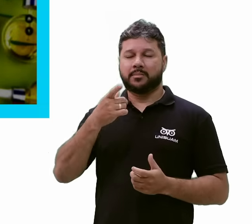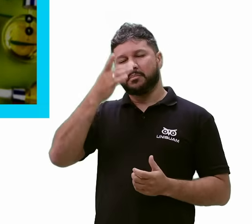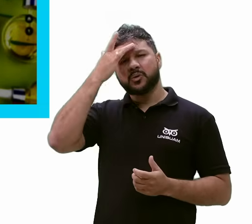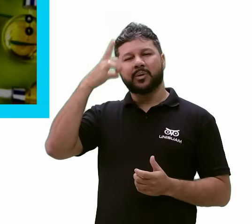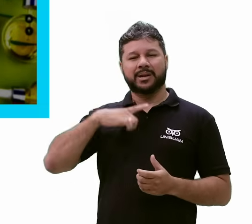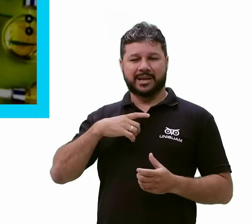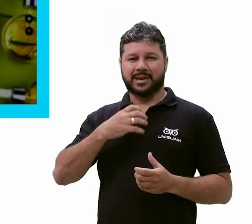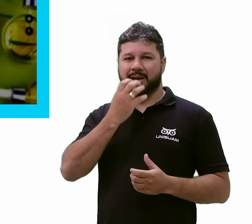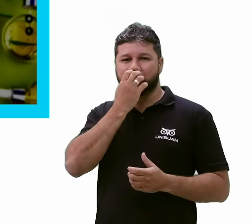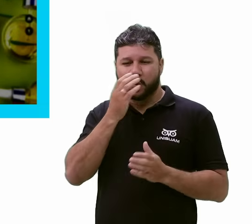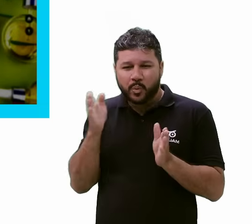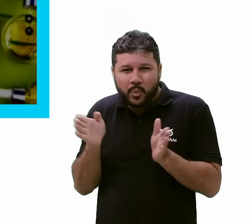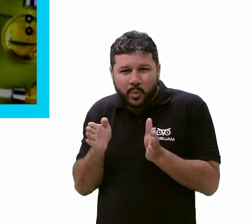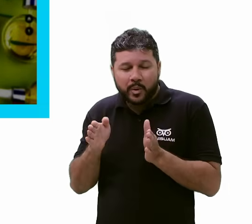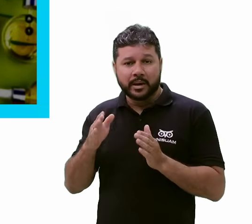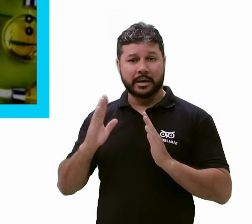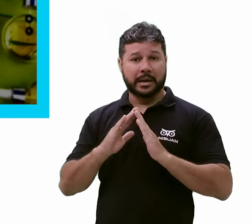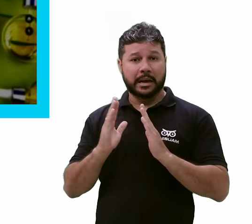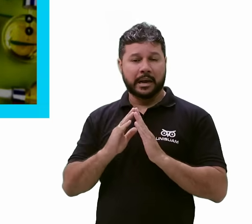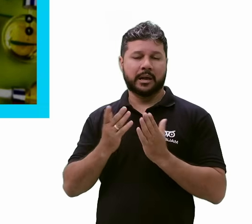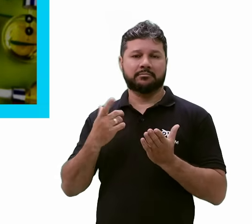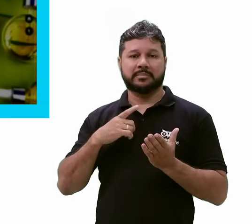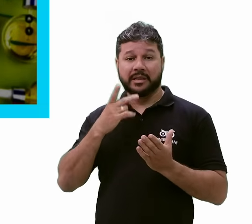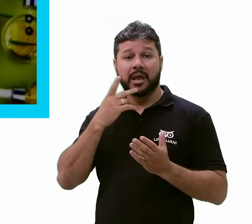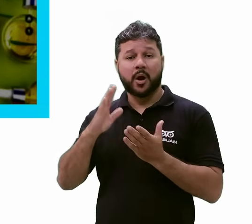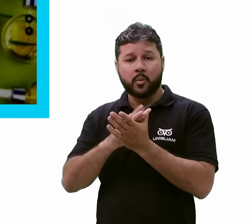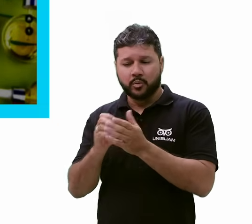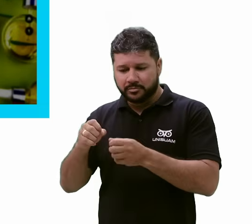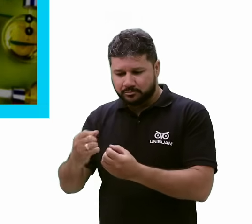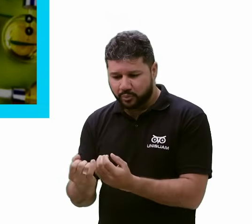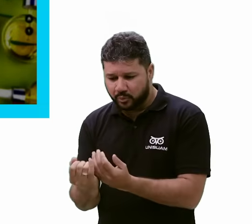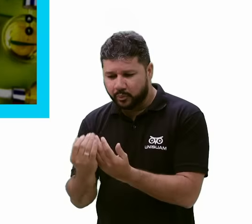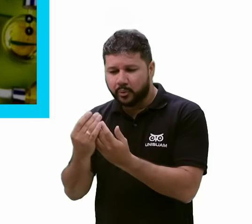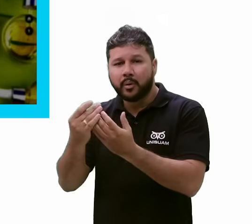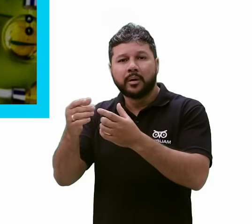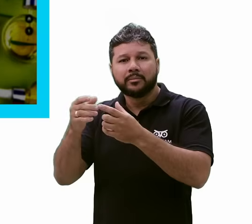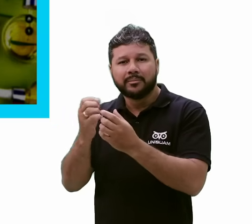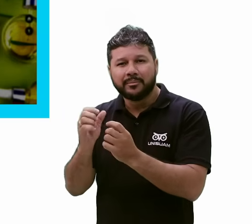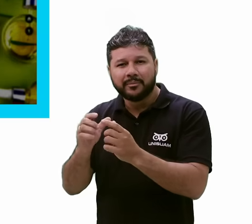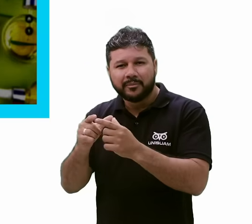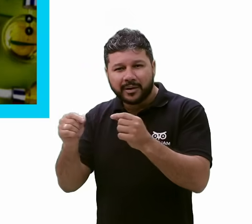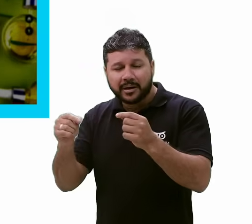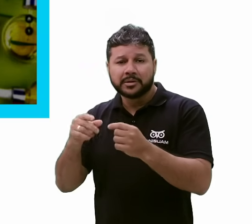casa, né, esses tabletes, né, para consumo,